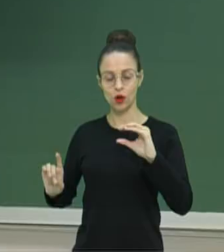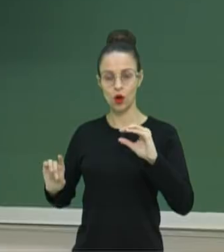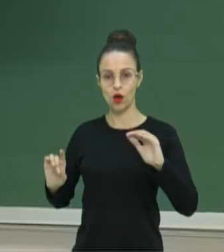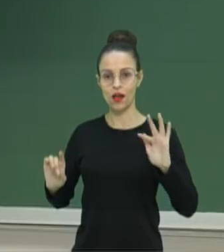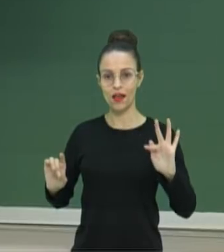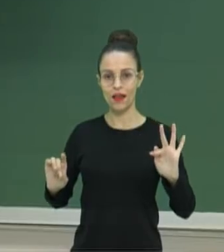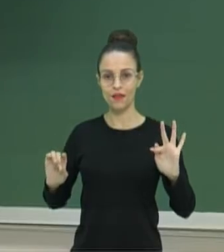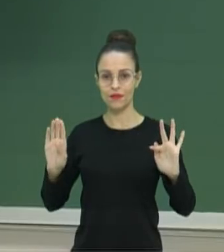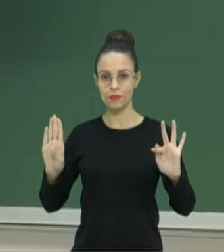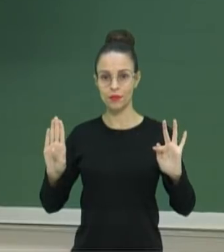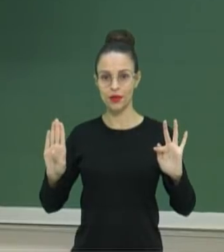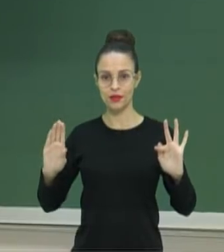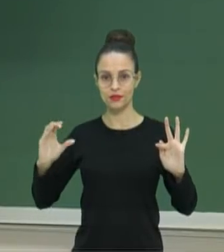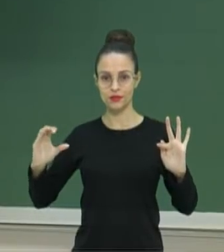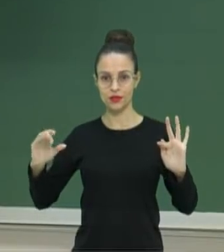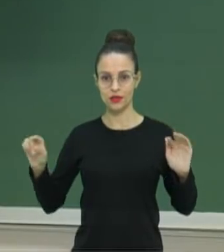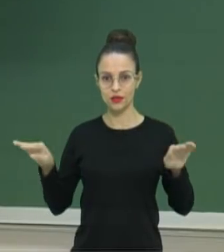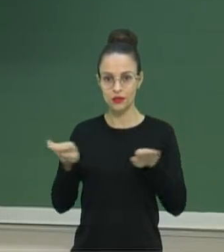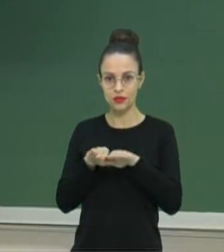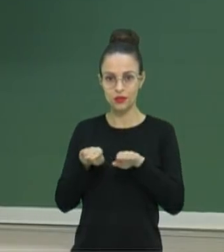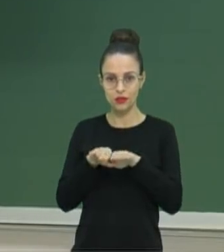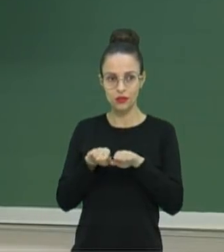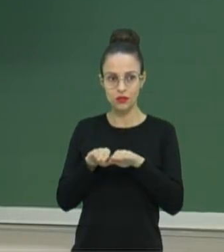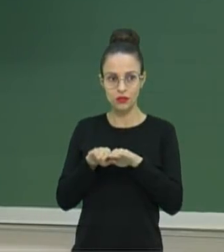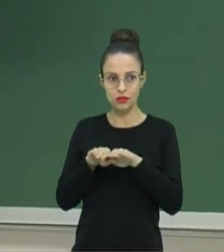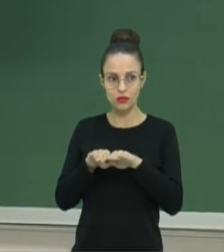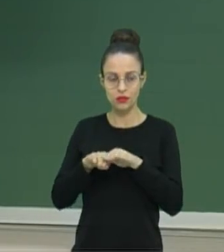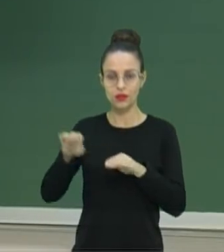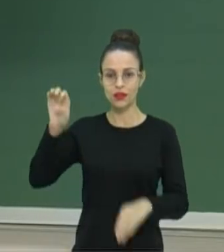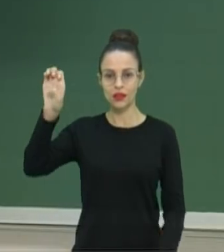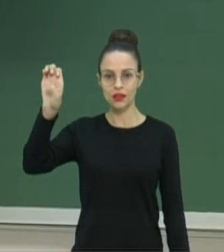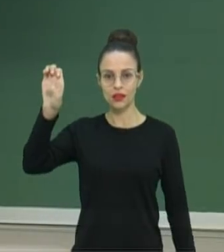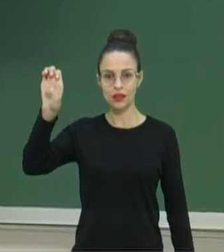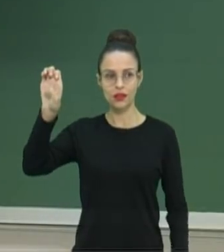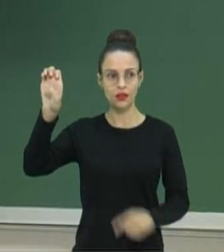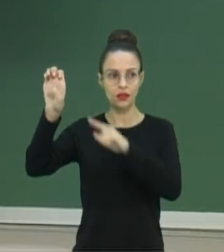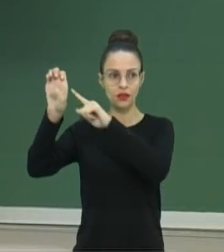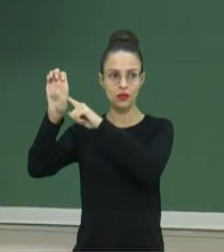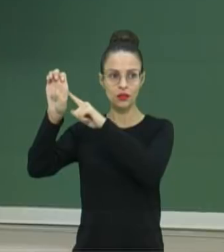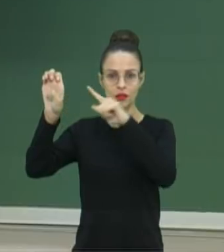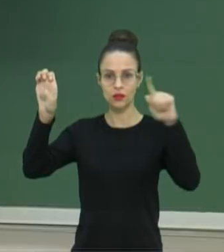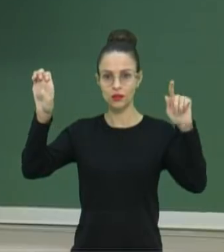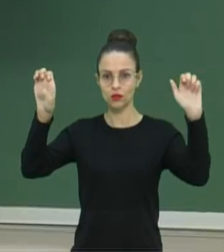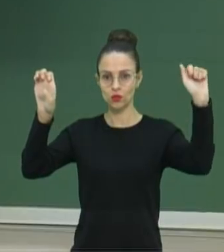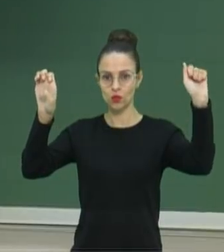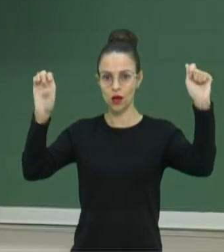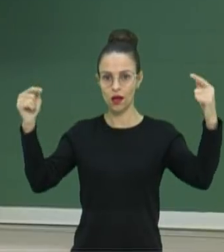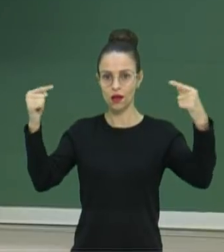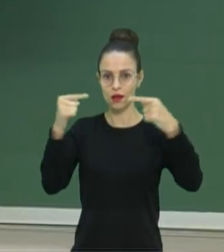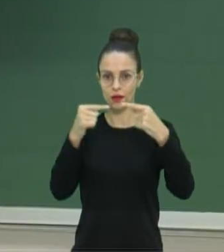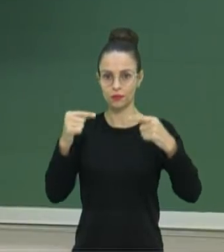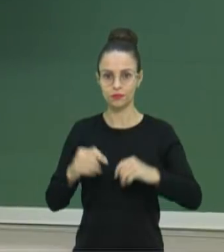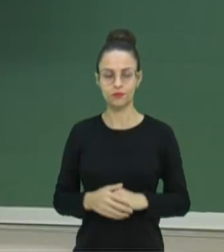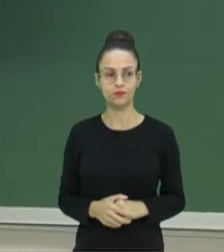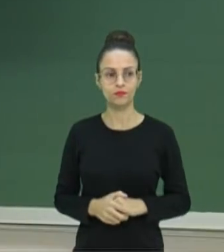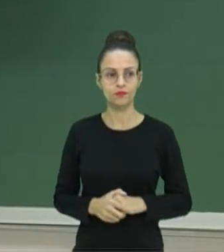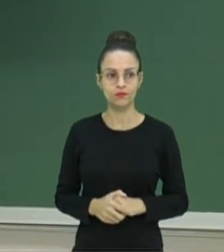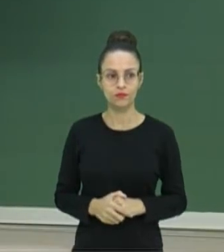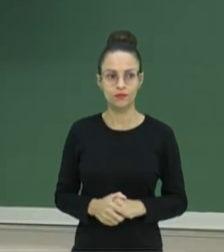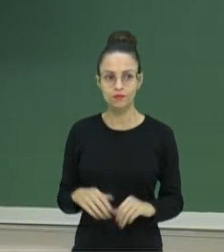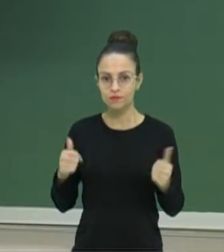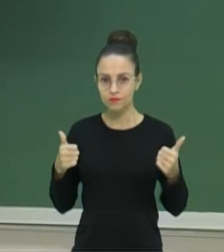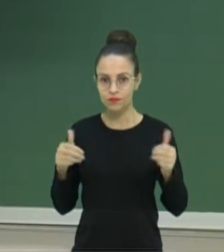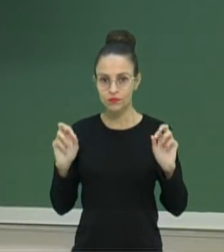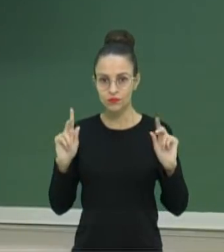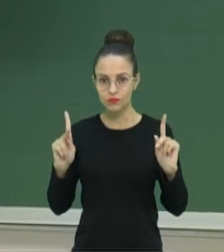do ponto B, C aqui, e o ponto E que está no mesmo nível, a mesma altura do ponto H,